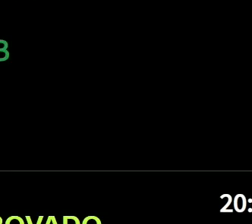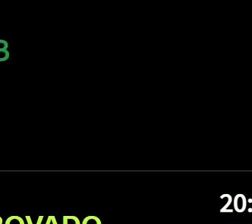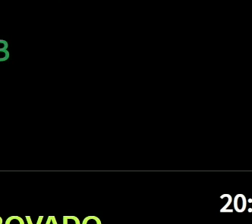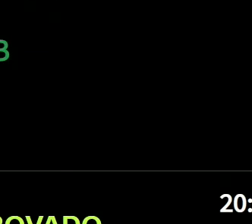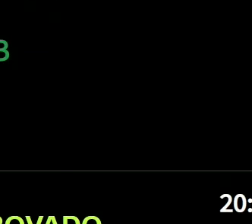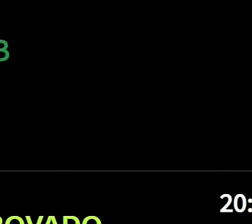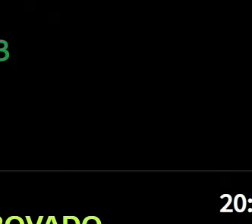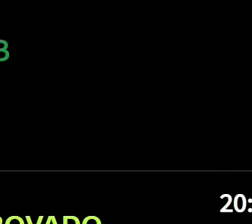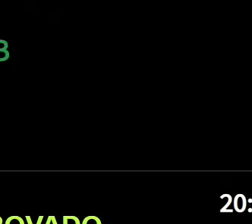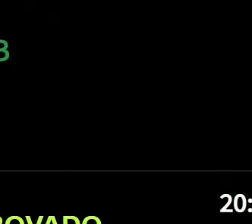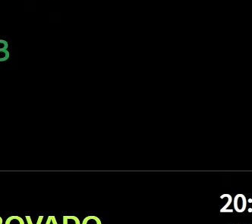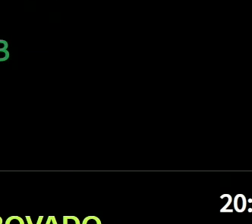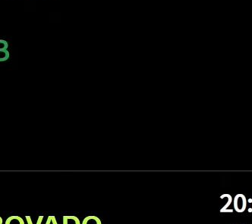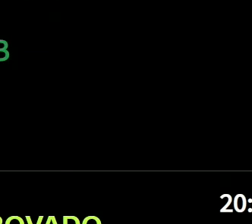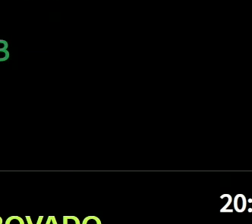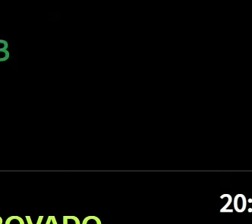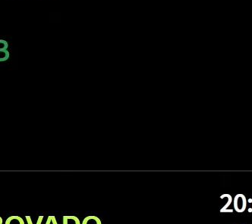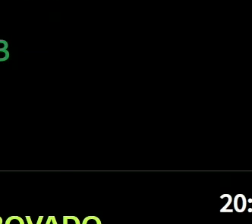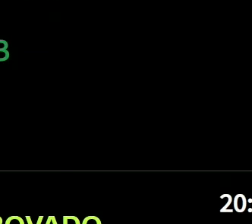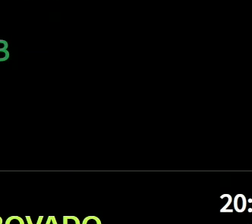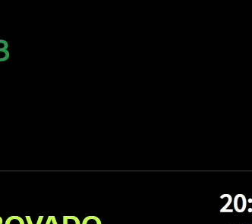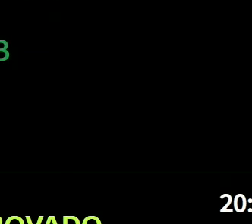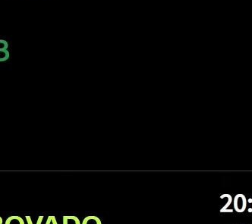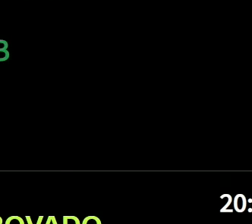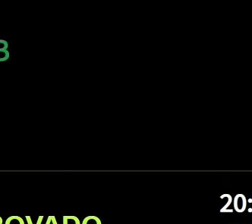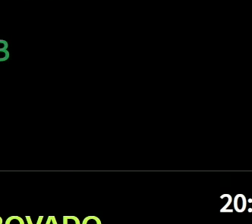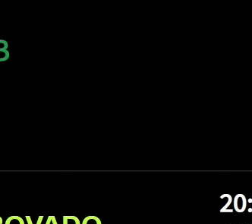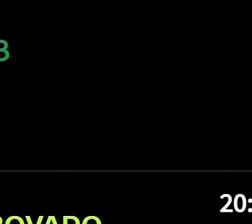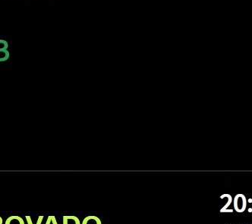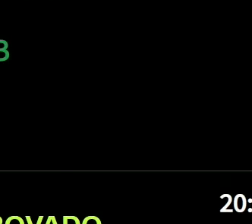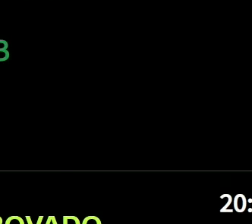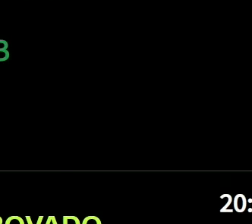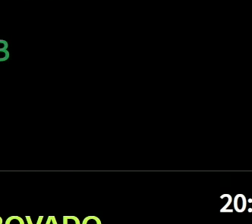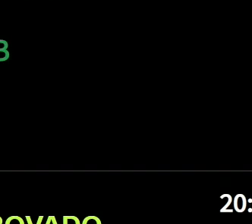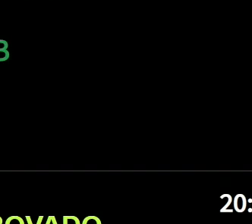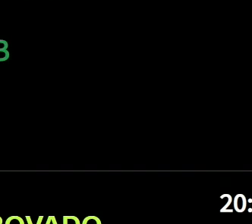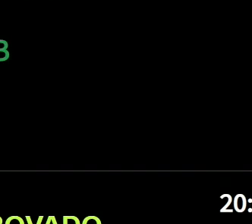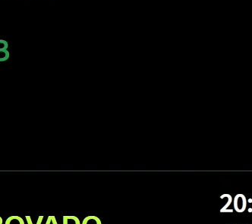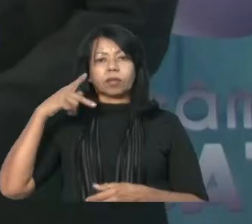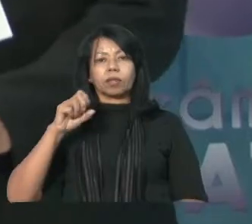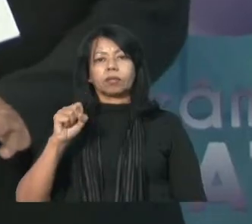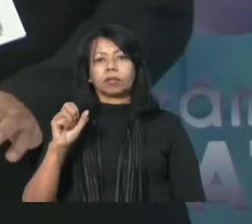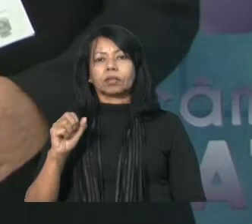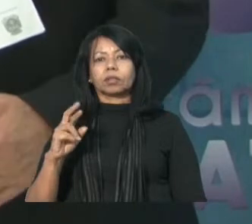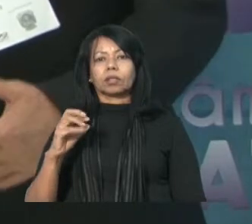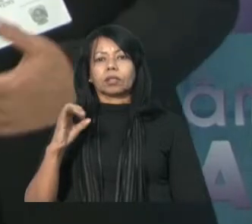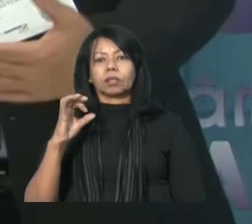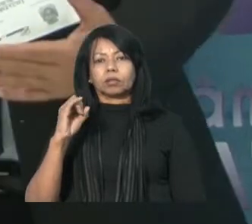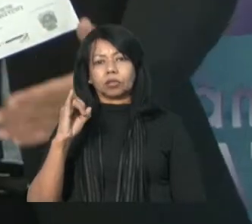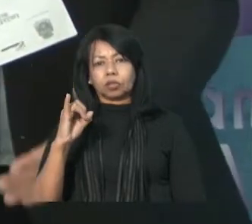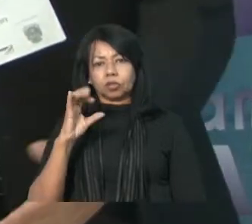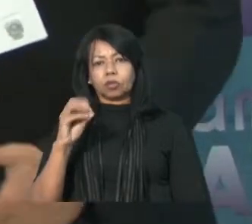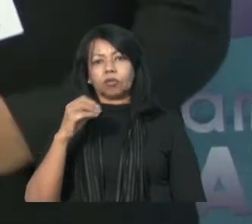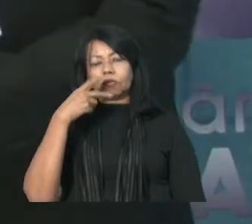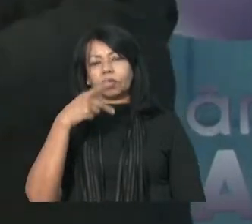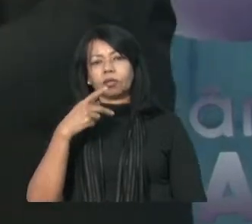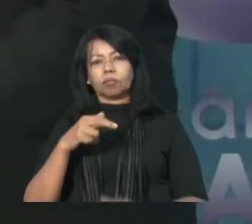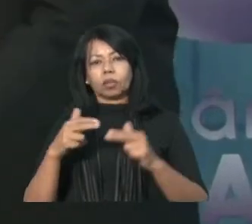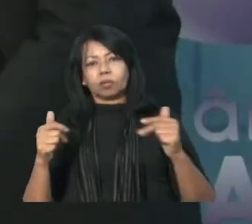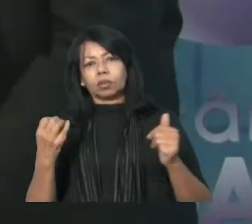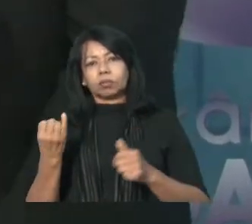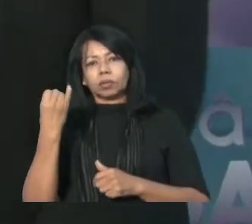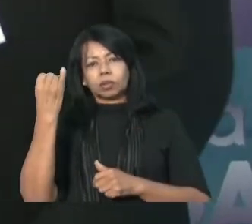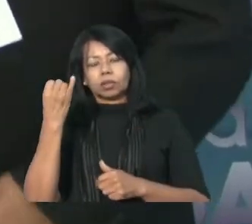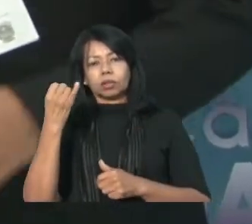unanimidade voltado né e Ficamos felizes por isso agora o vereador Sérgio calçados falou uma coisa interessante a mulher